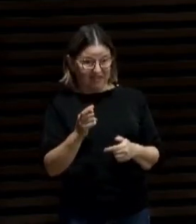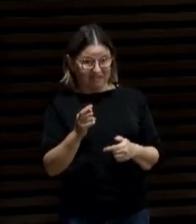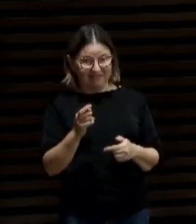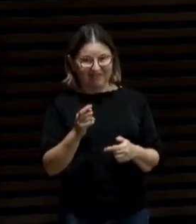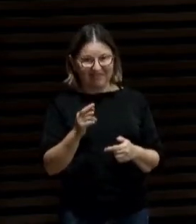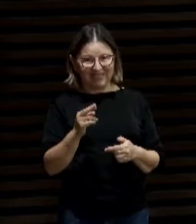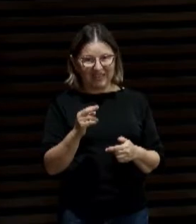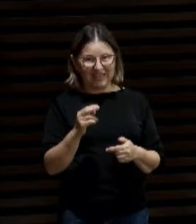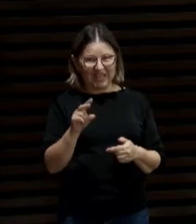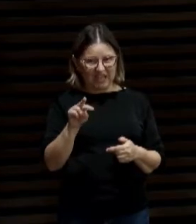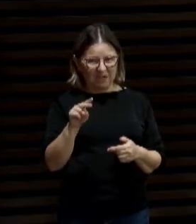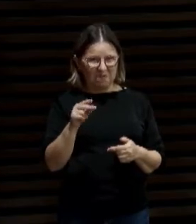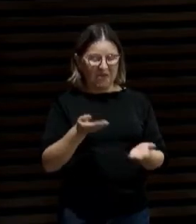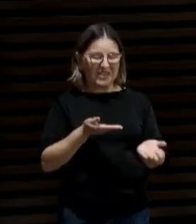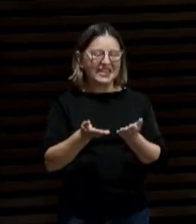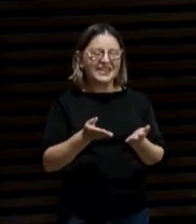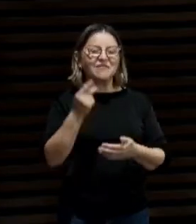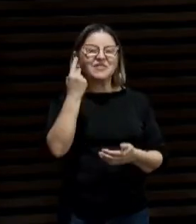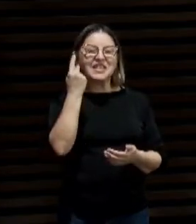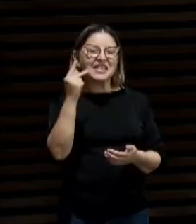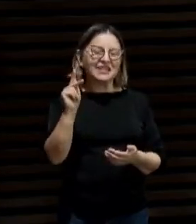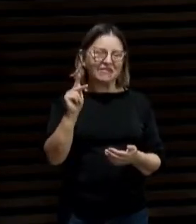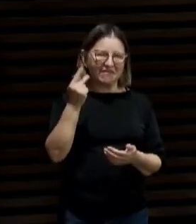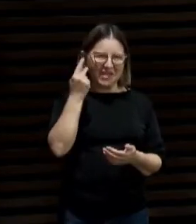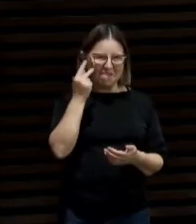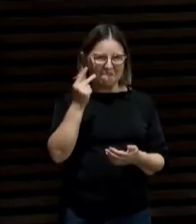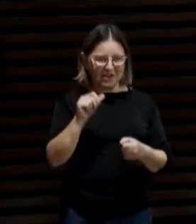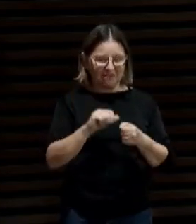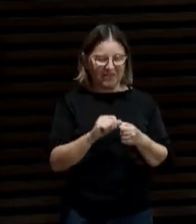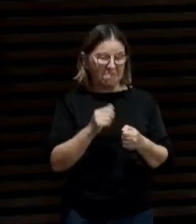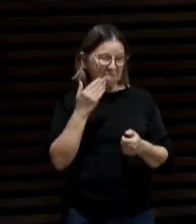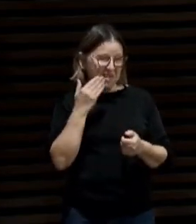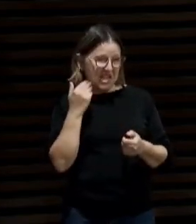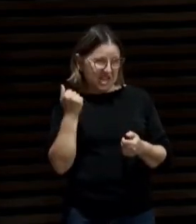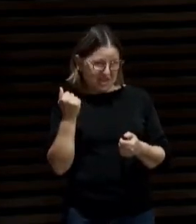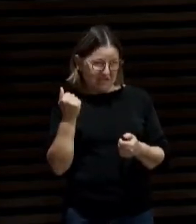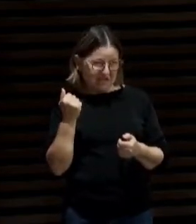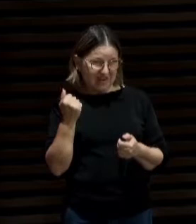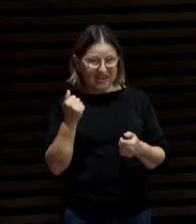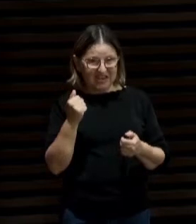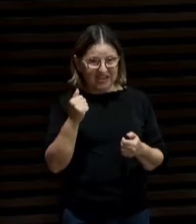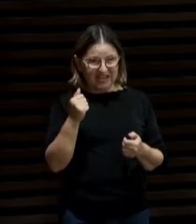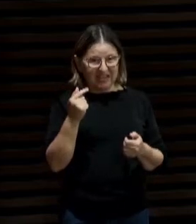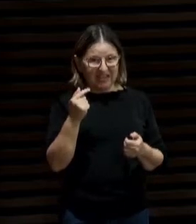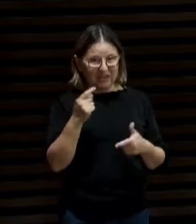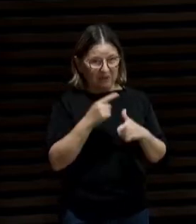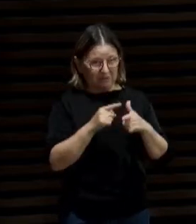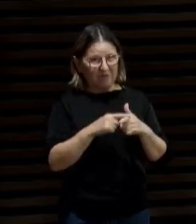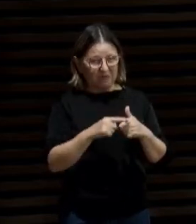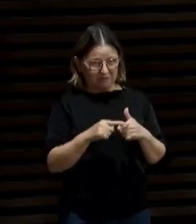um servo teu para melhorar as circunstâncias da tua vida e com isso te fazer feliz. Essa teologia não é